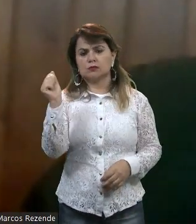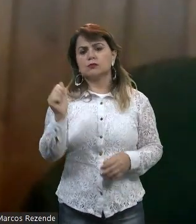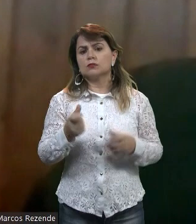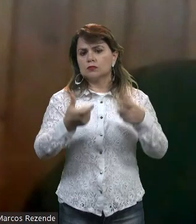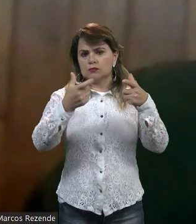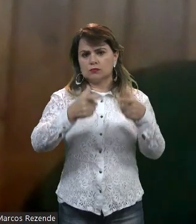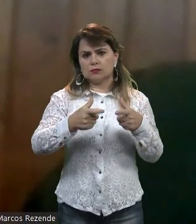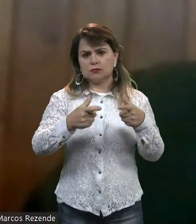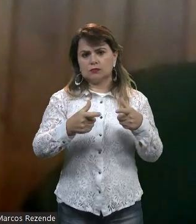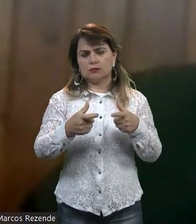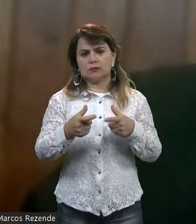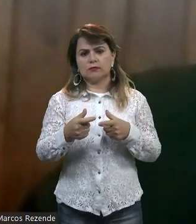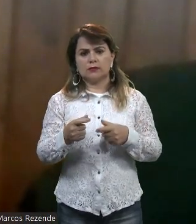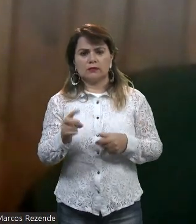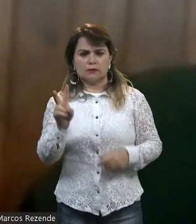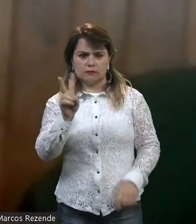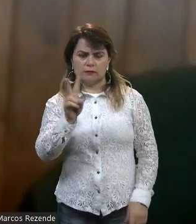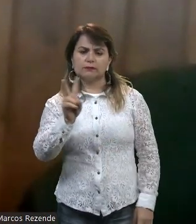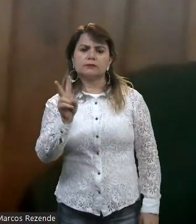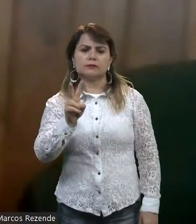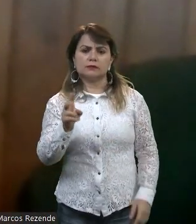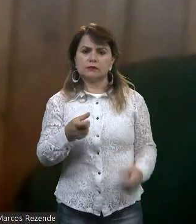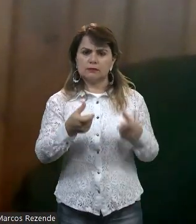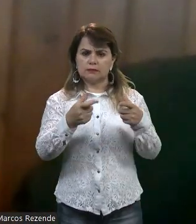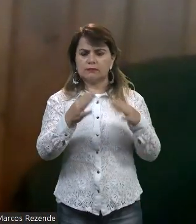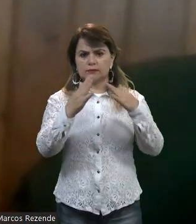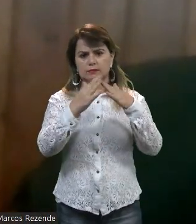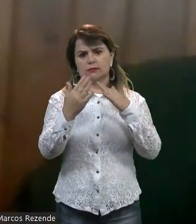Vilela, em frente à EMEI Sementinha.